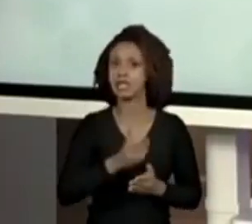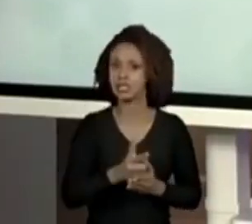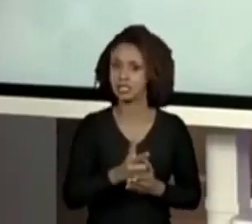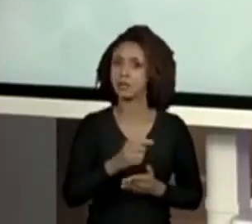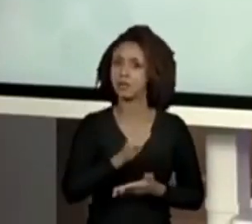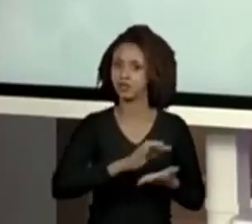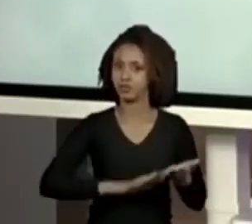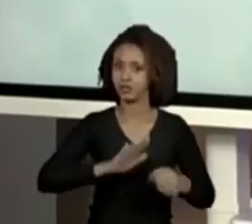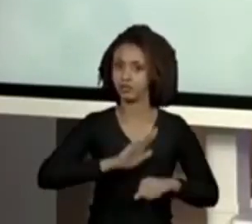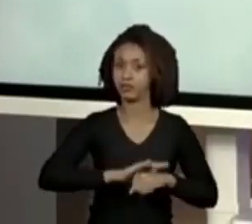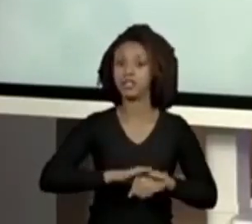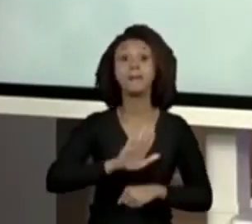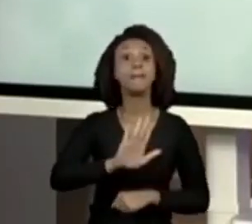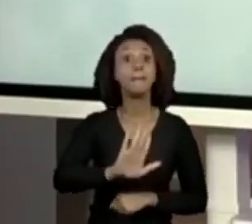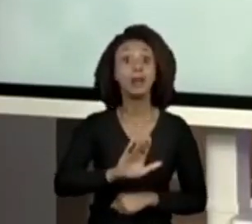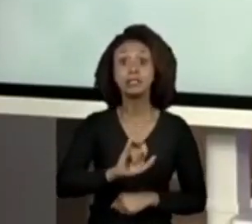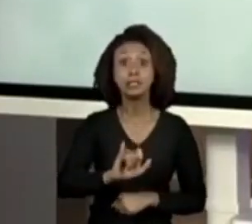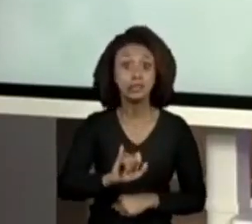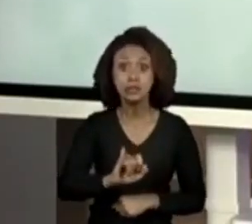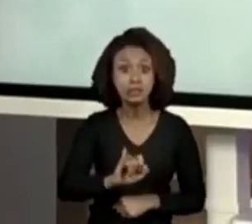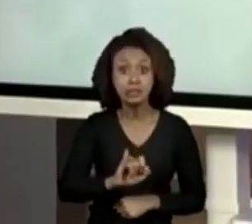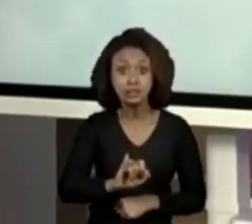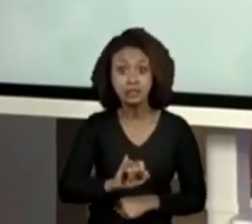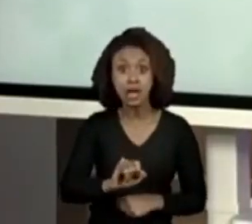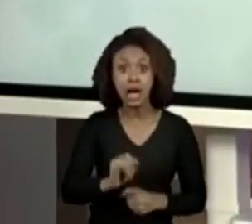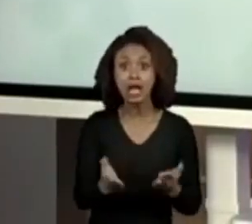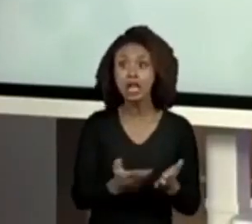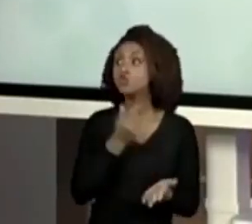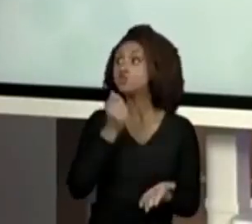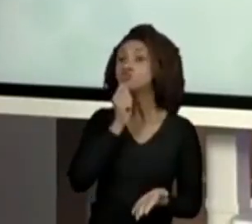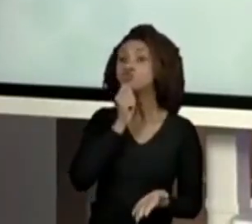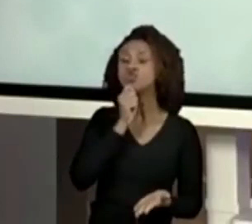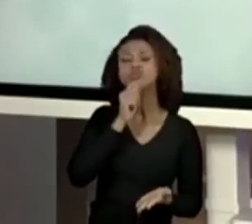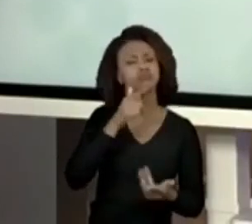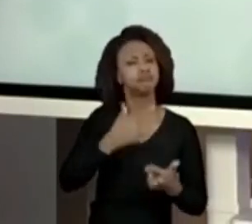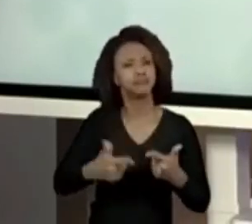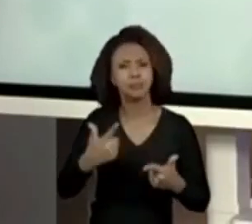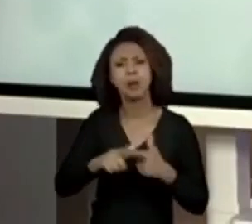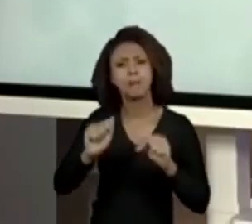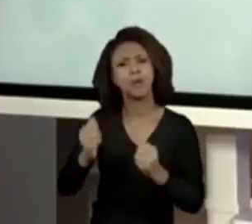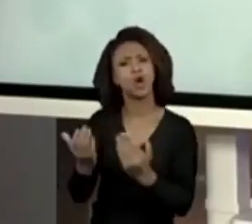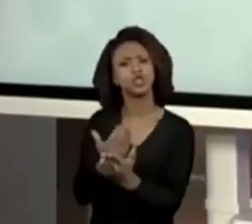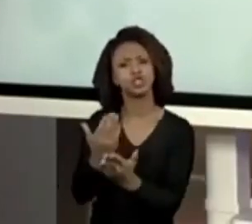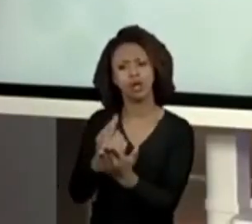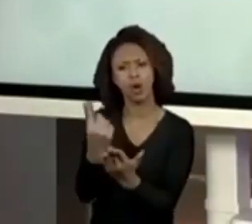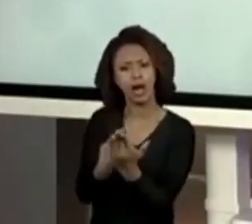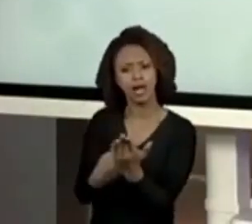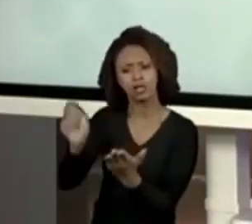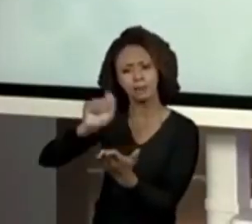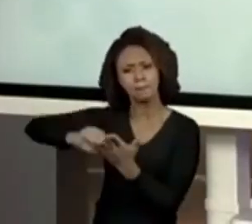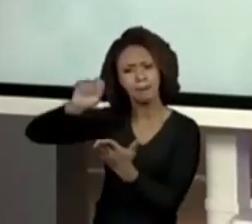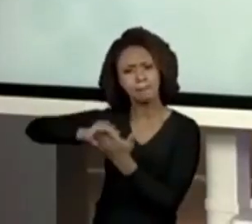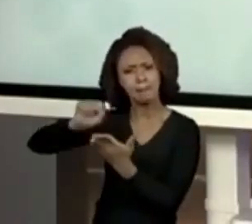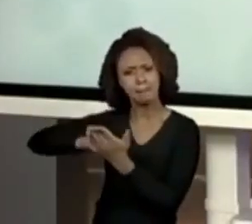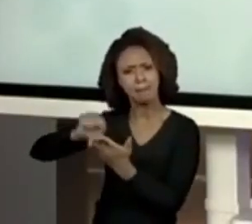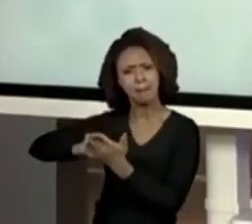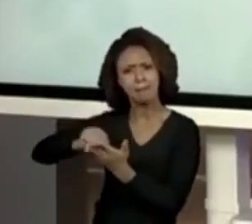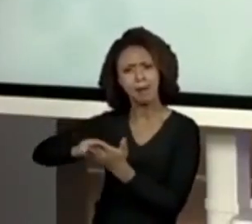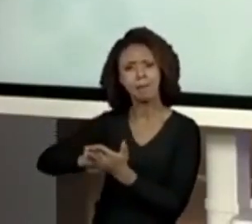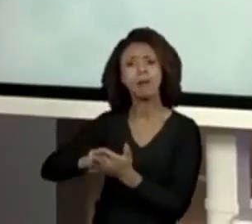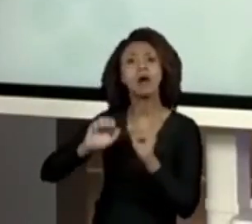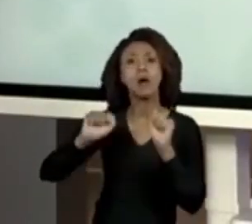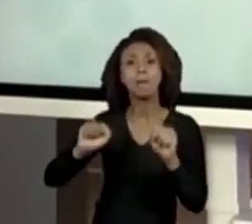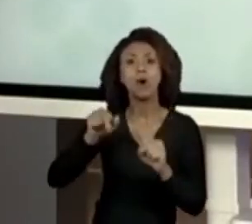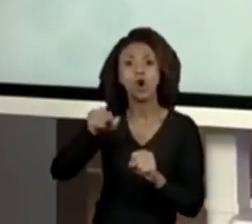atividades. Só que se você não tiver recebido, não tem problema, dá para fazer as atividades no caderno também, tá bom? Vai dando print